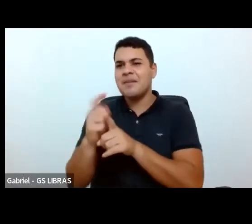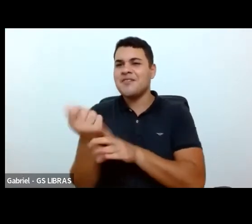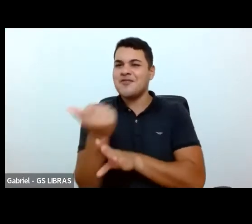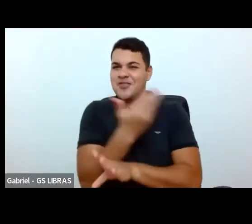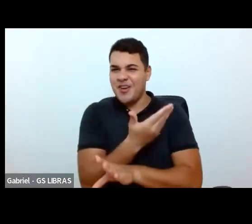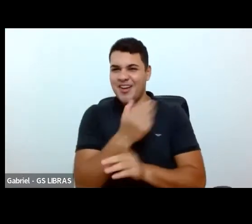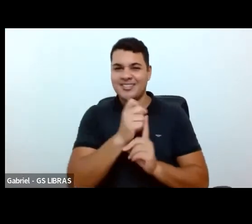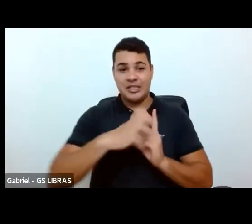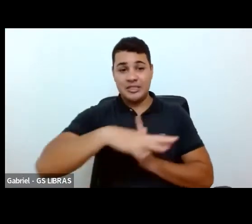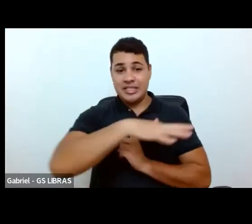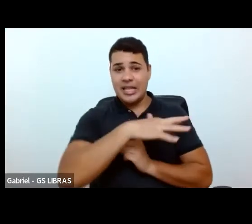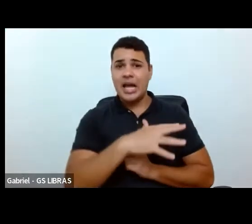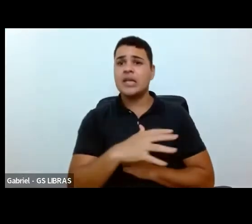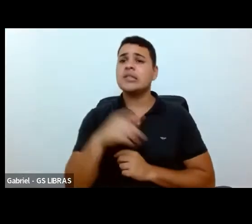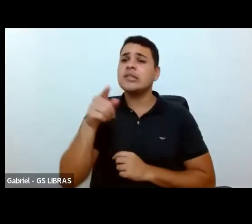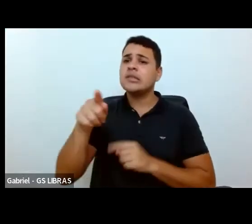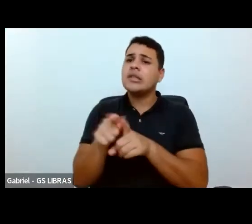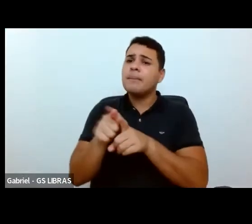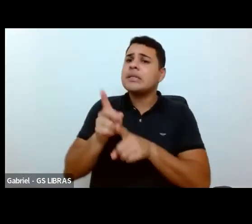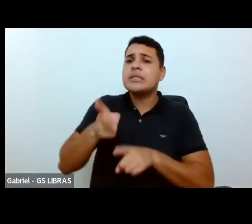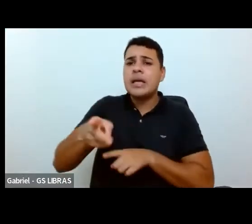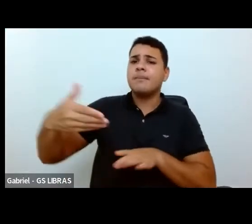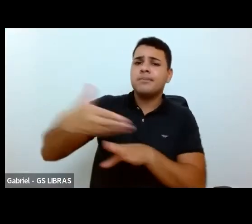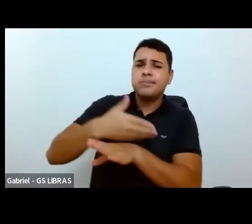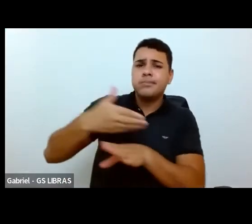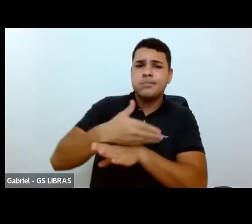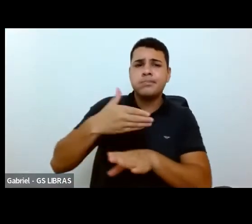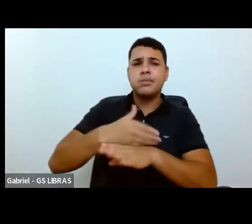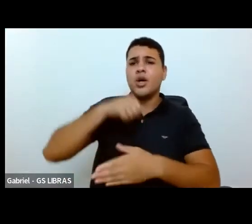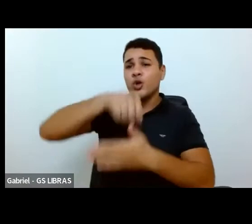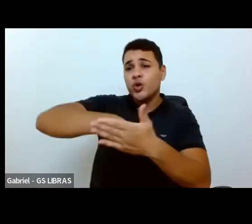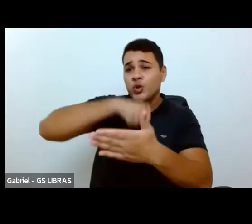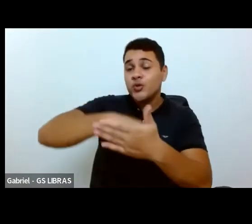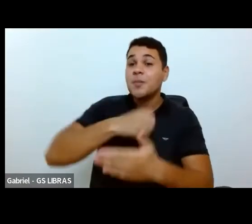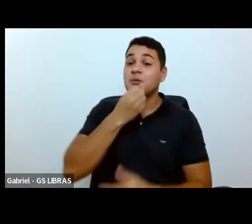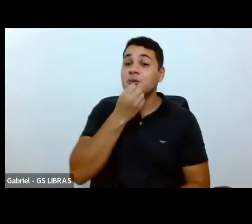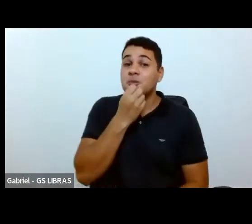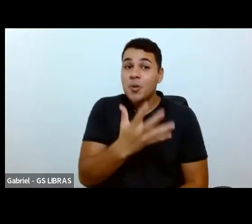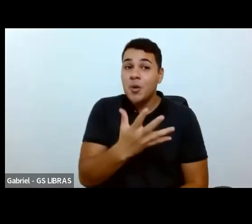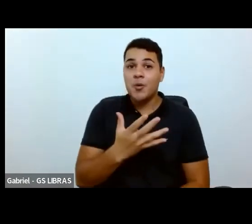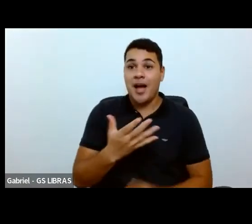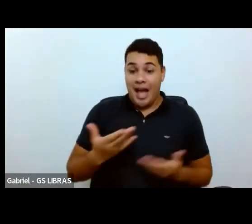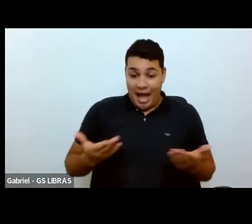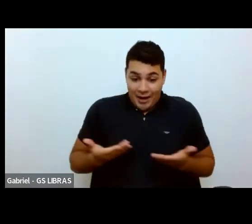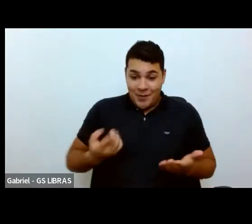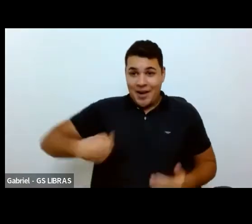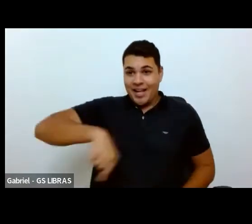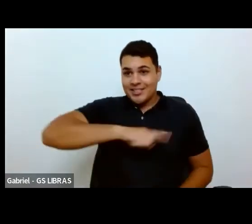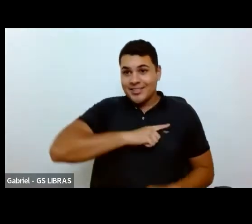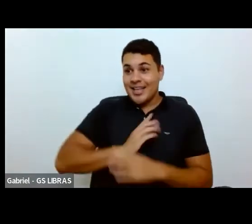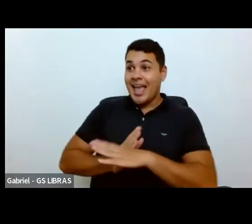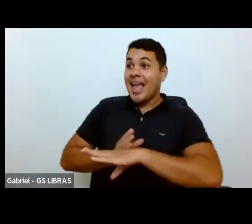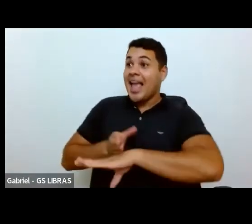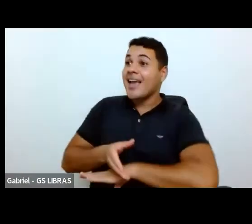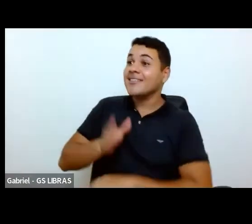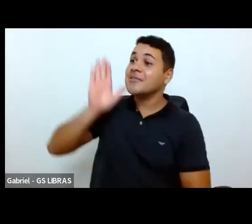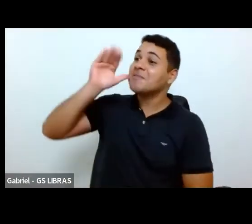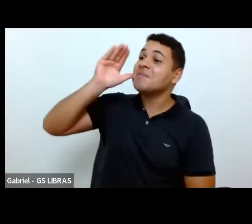sempre envolvida em lutas que reverberam para nós, que estamos chegando agora,